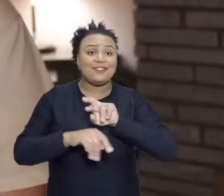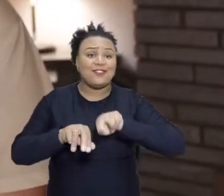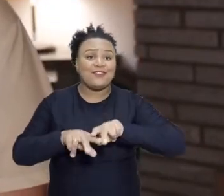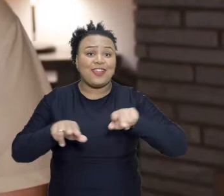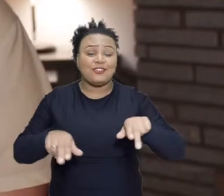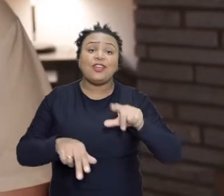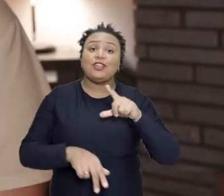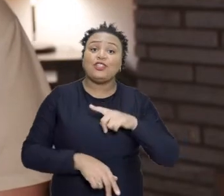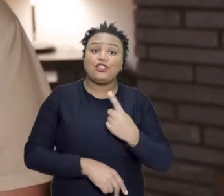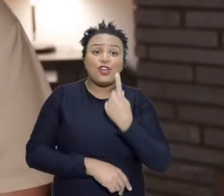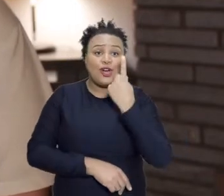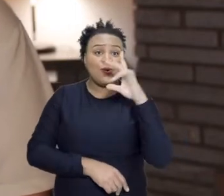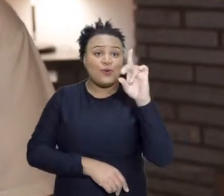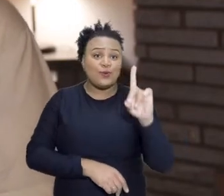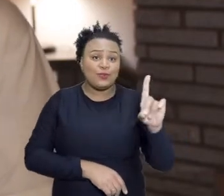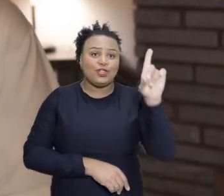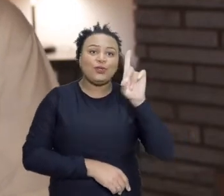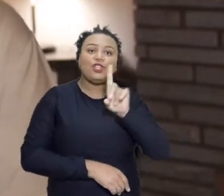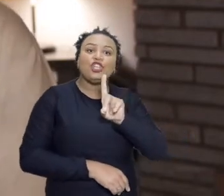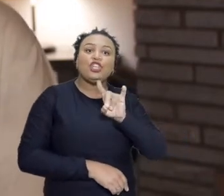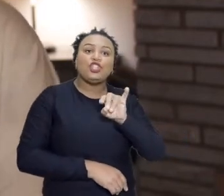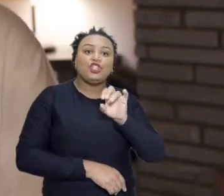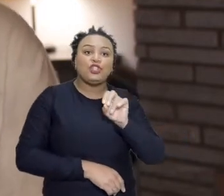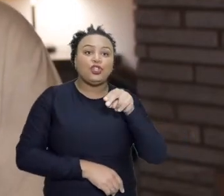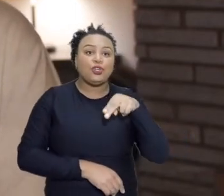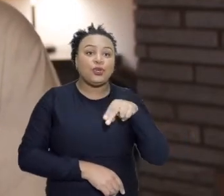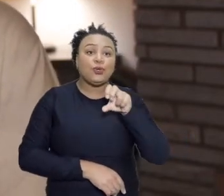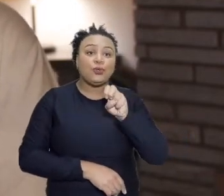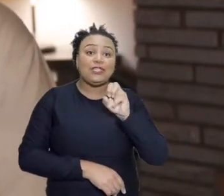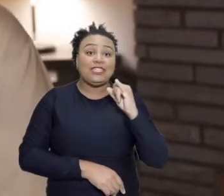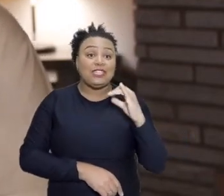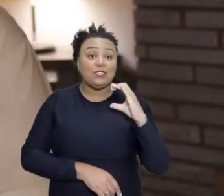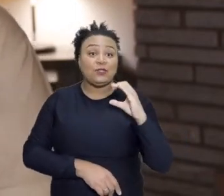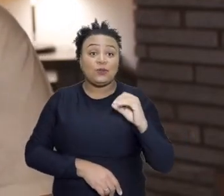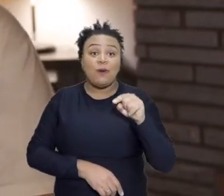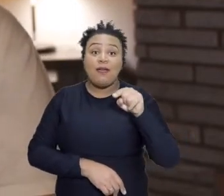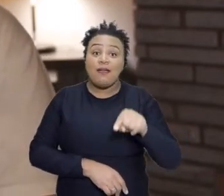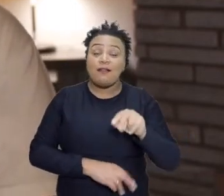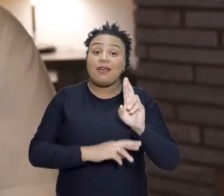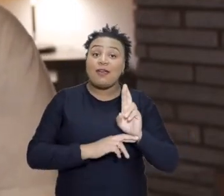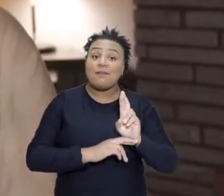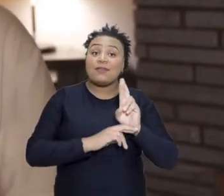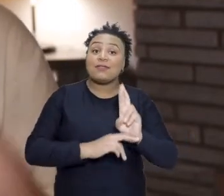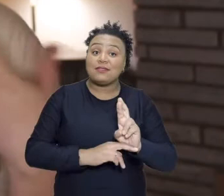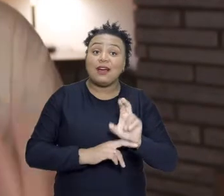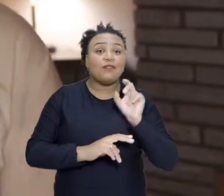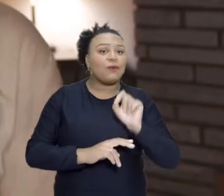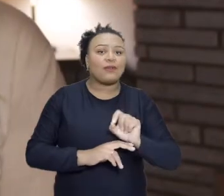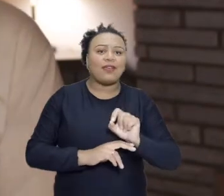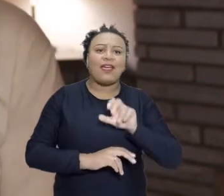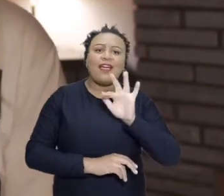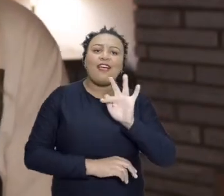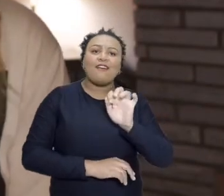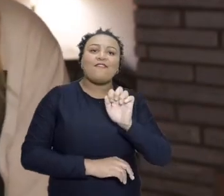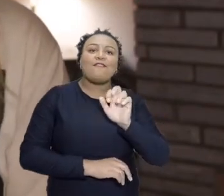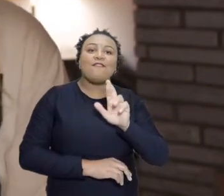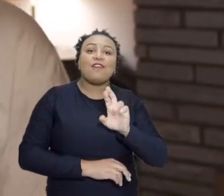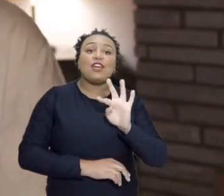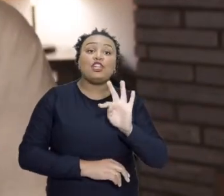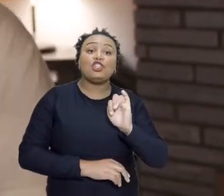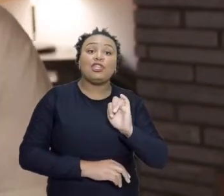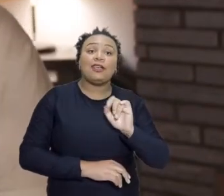Dionísio, que era o deus da fertilidade. Então todo ano eles faziam uma celebração ao deus